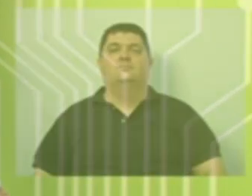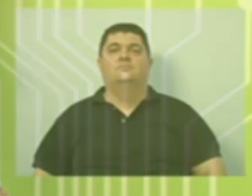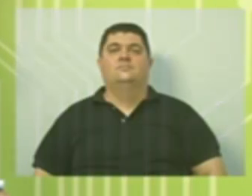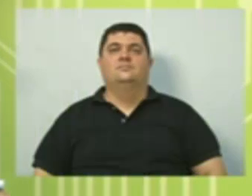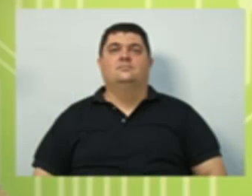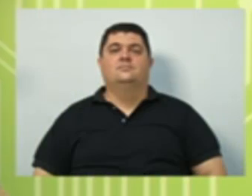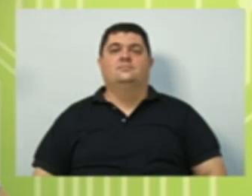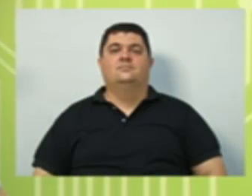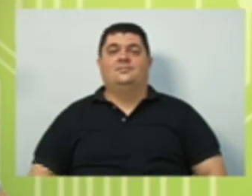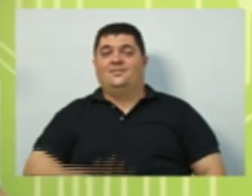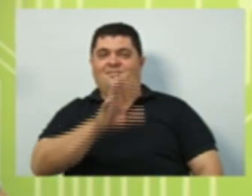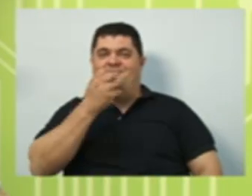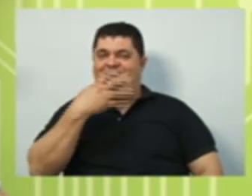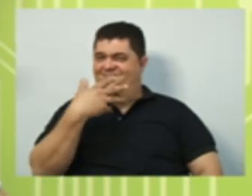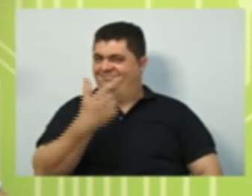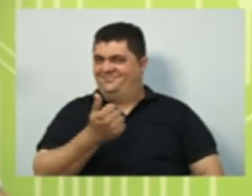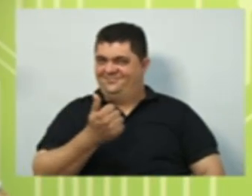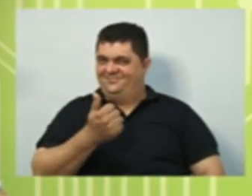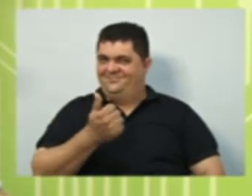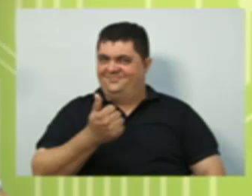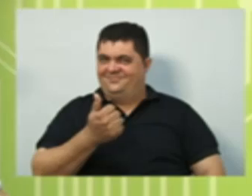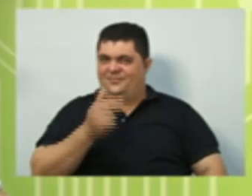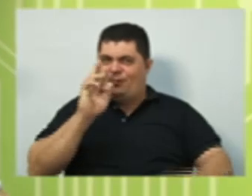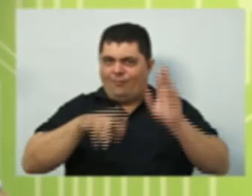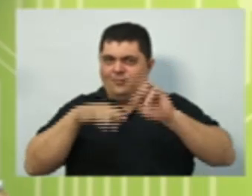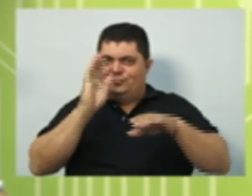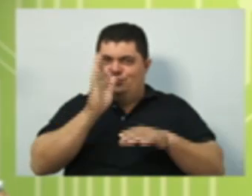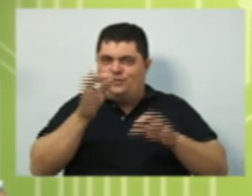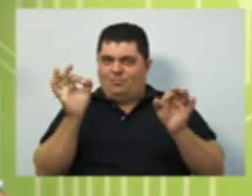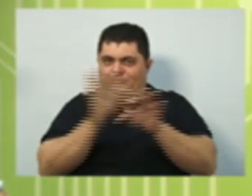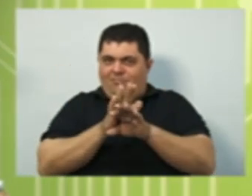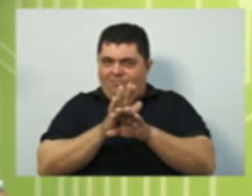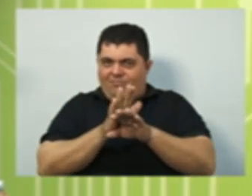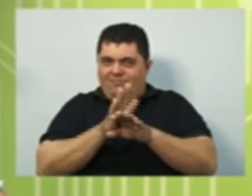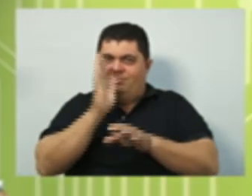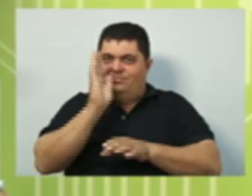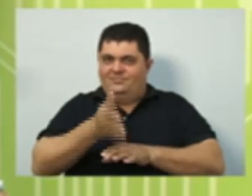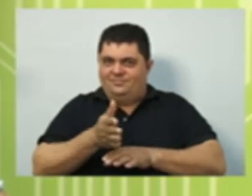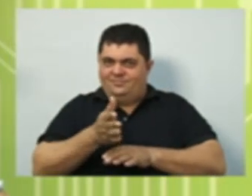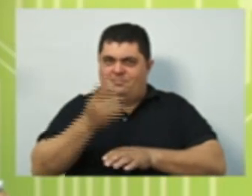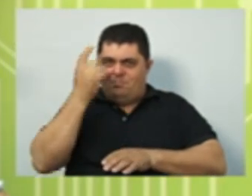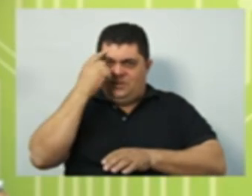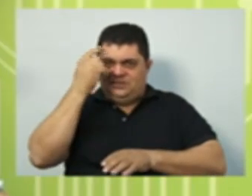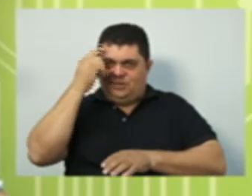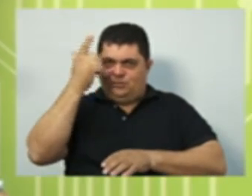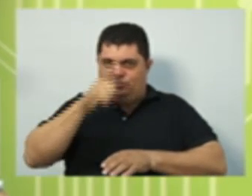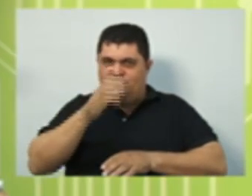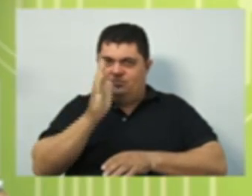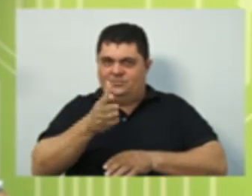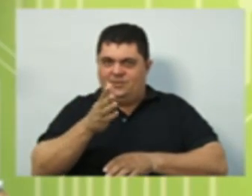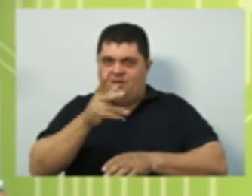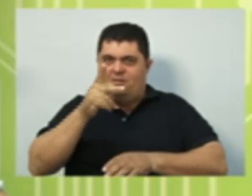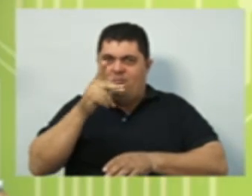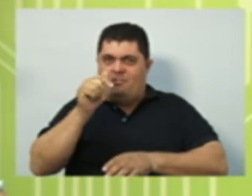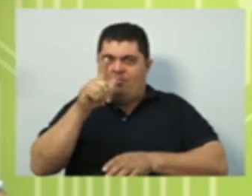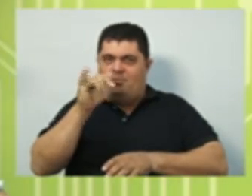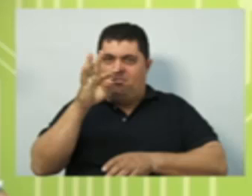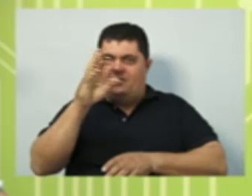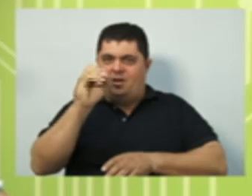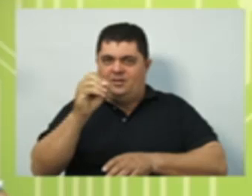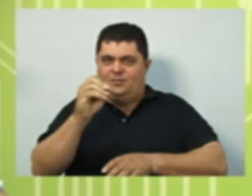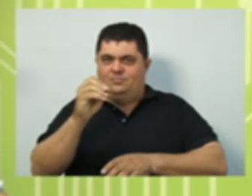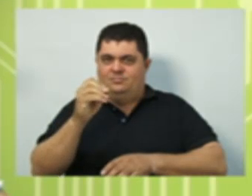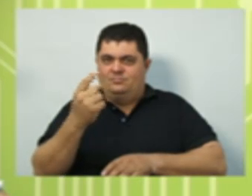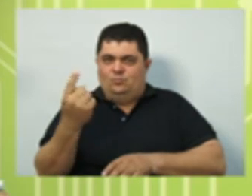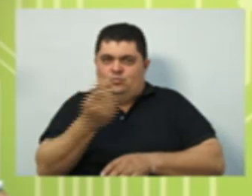E aí, querido estudante, tudo respondido? Pronto para pensar? Platão dizia, uma